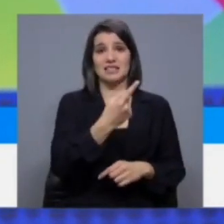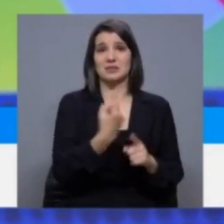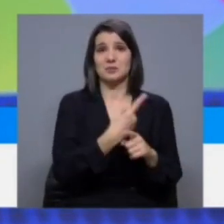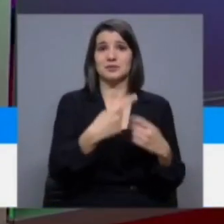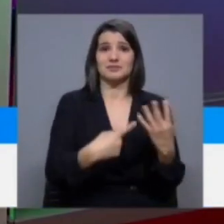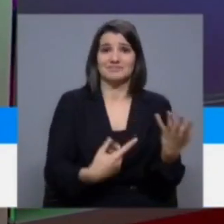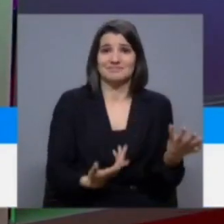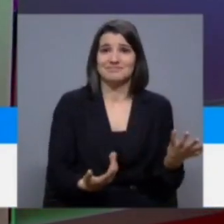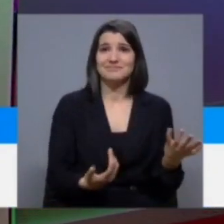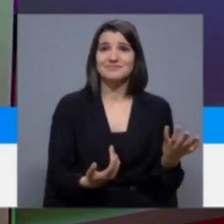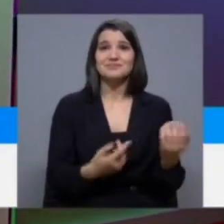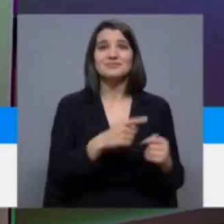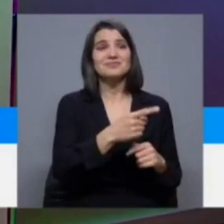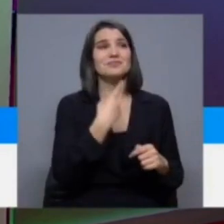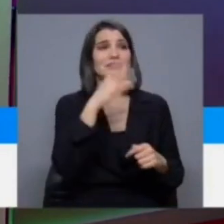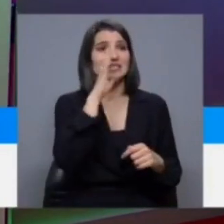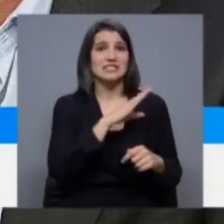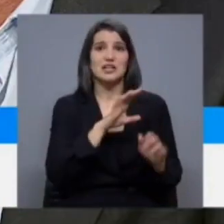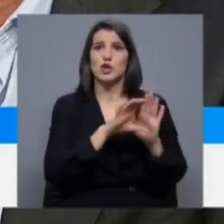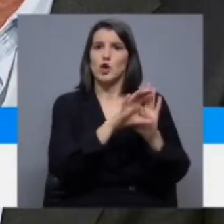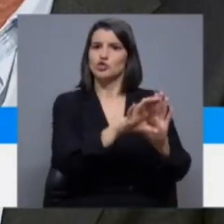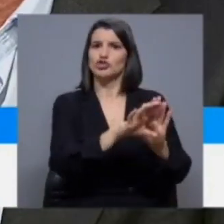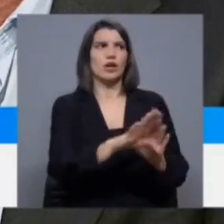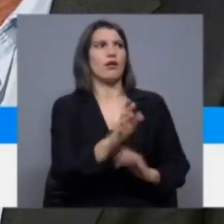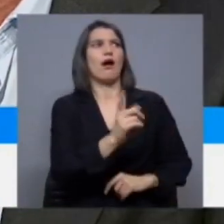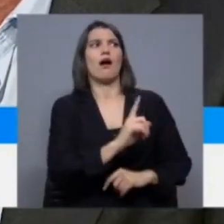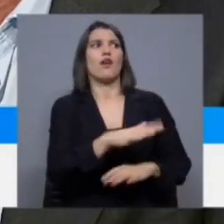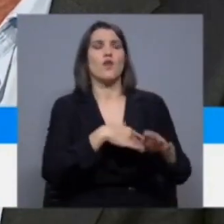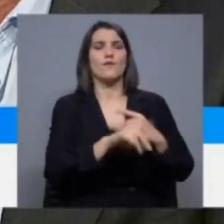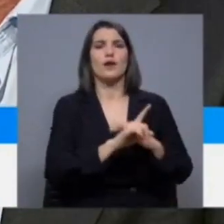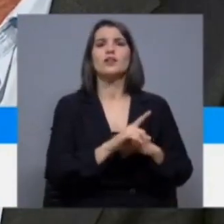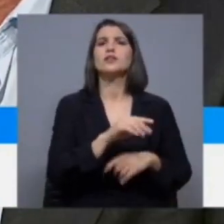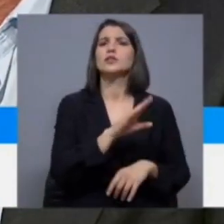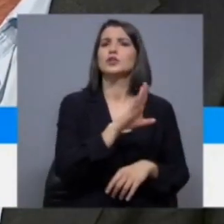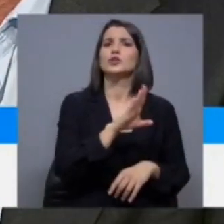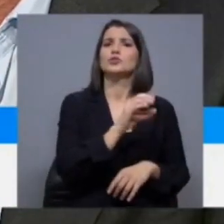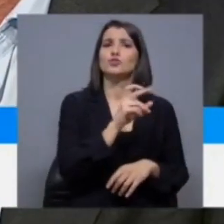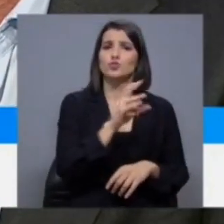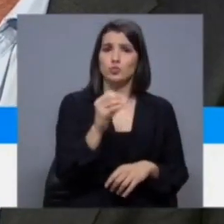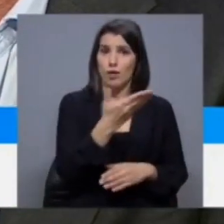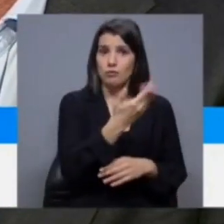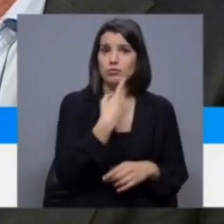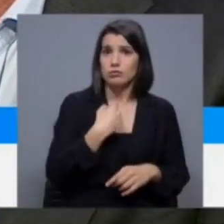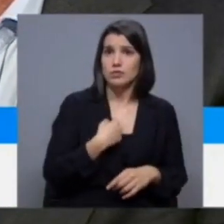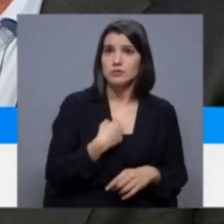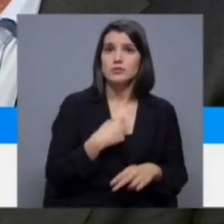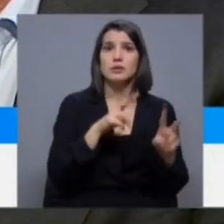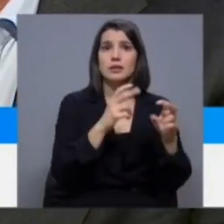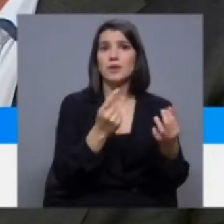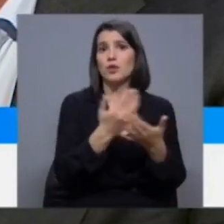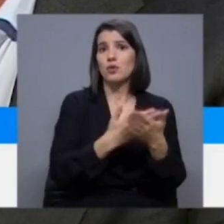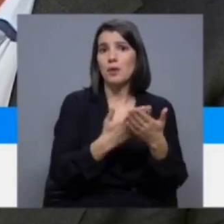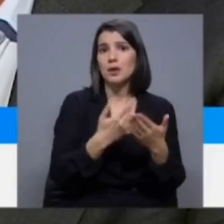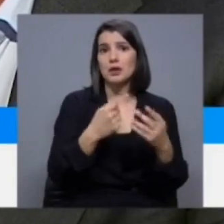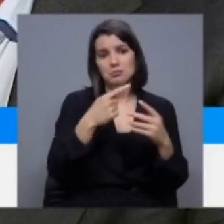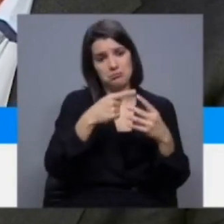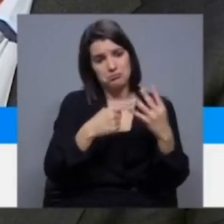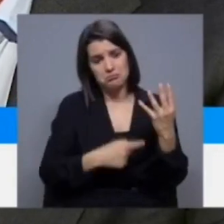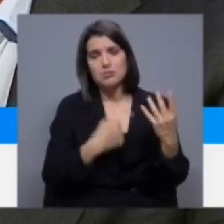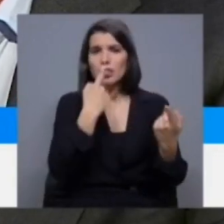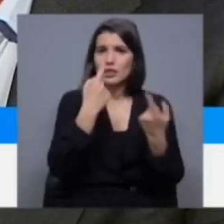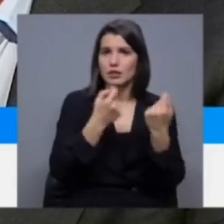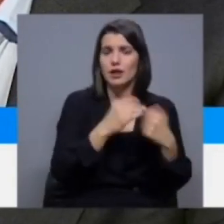dizer o que diz que sem como chega num que ele fará é quando os motivos até foi dito por aqui matéria que não liga pense temos pontos em